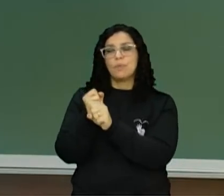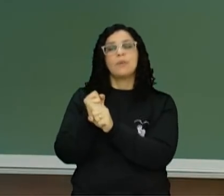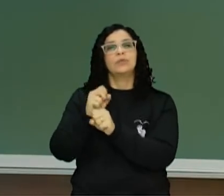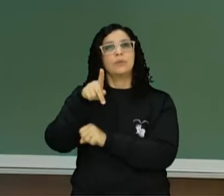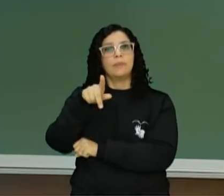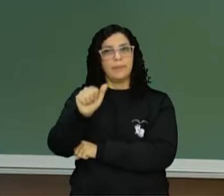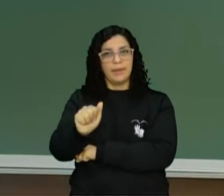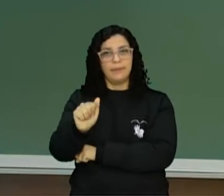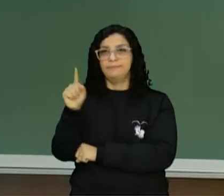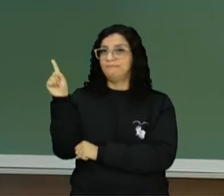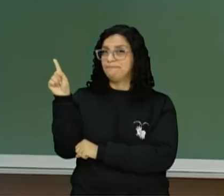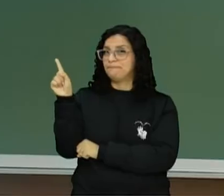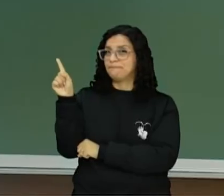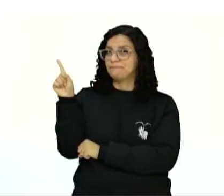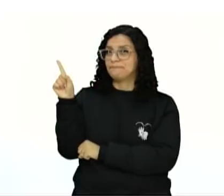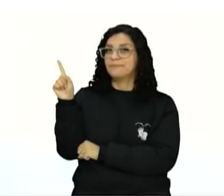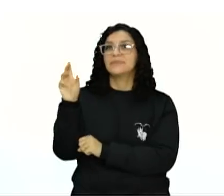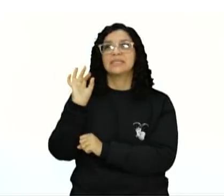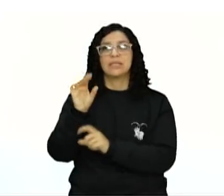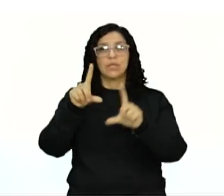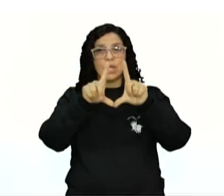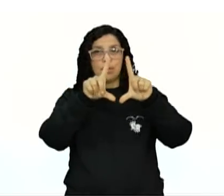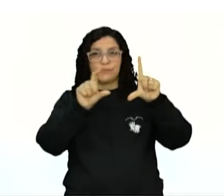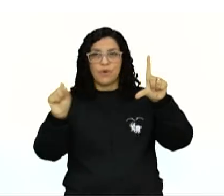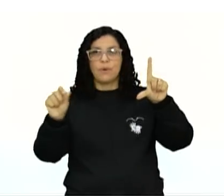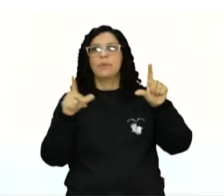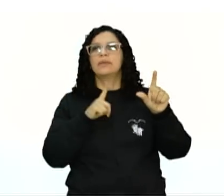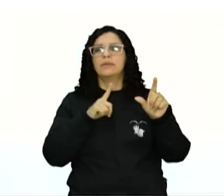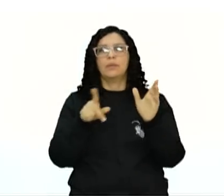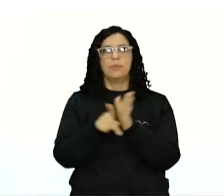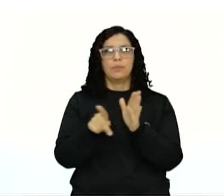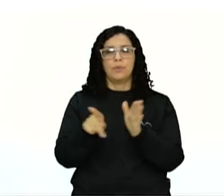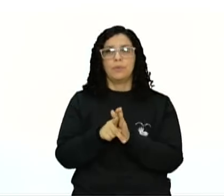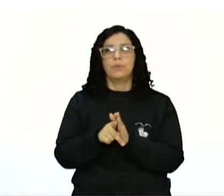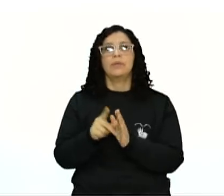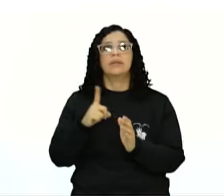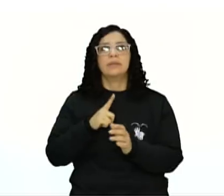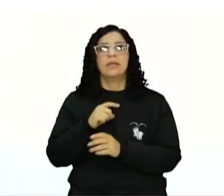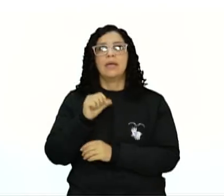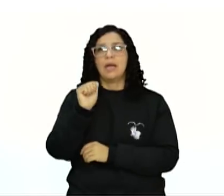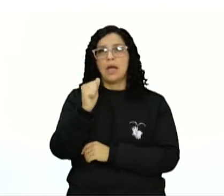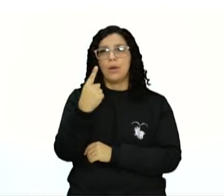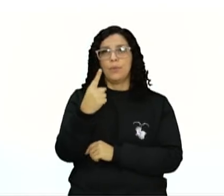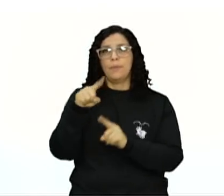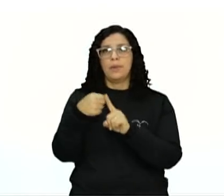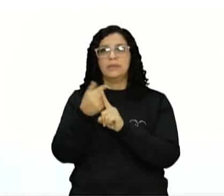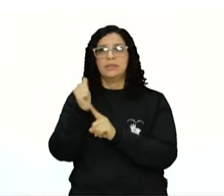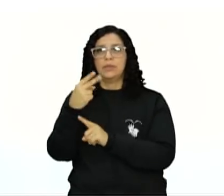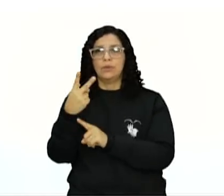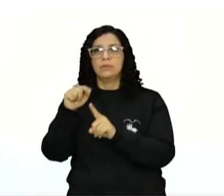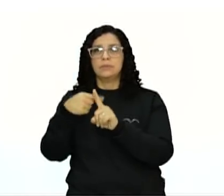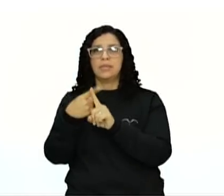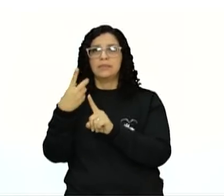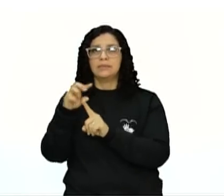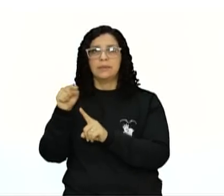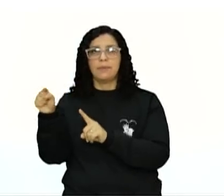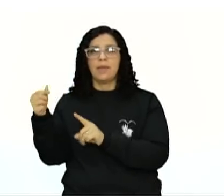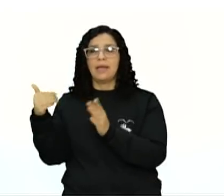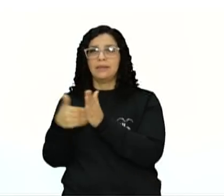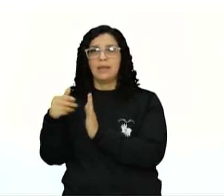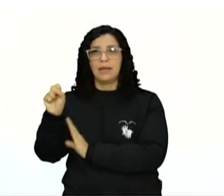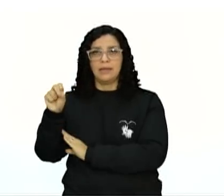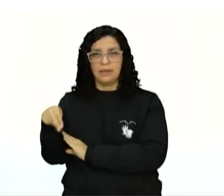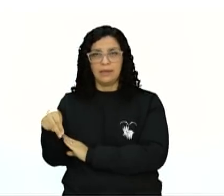termos de uma PA, certo? Fórmula da soma dos termos. Se eu tenho uma PA do tipo A1, A2, A3, etc., a